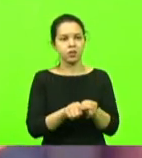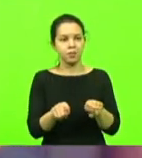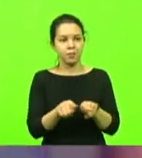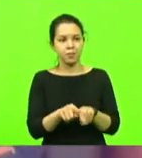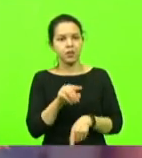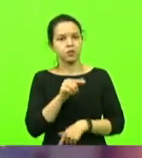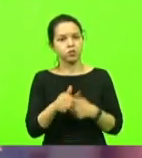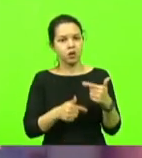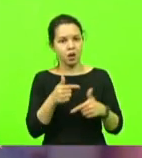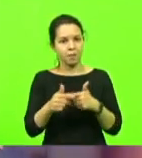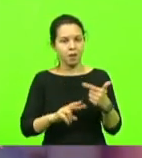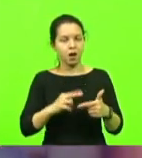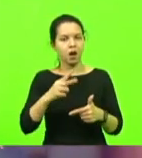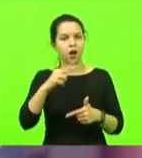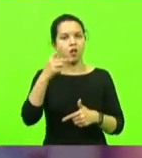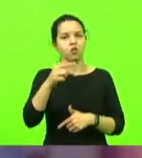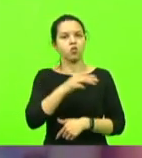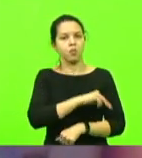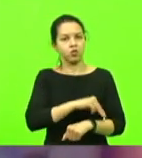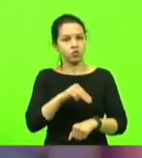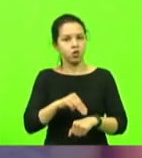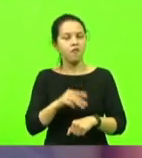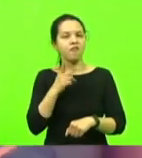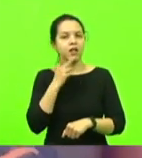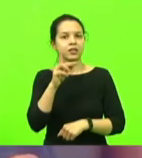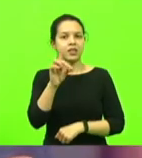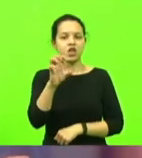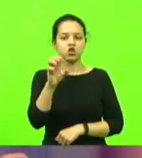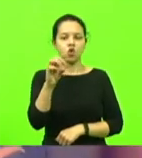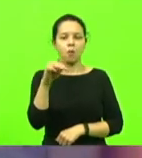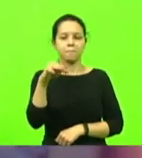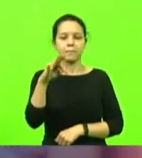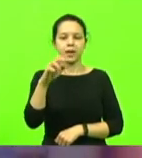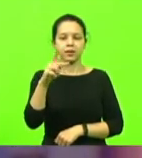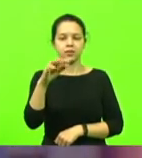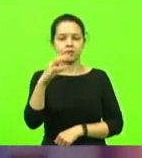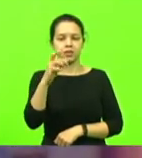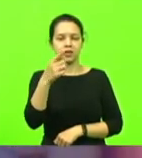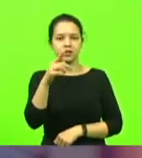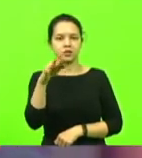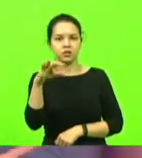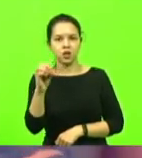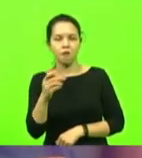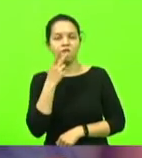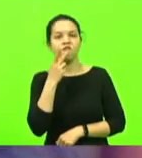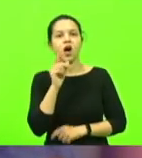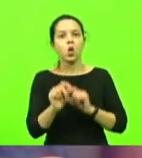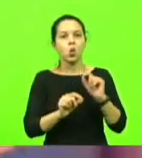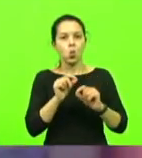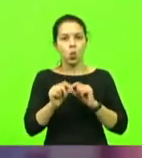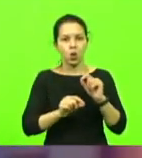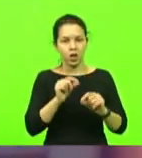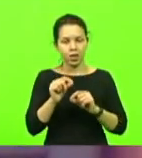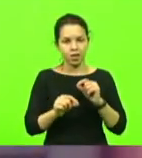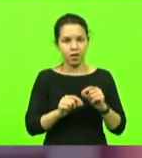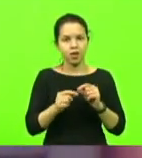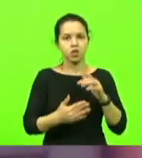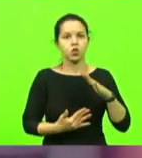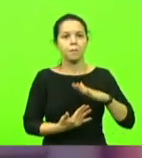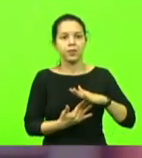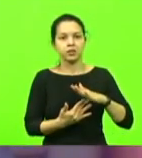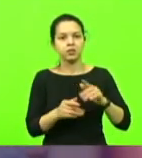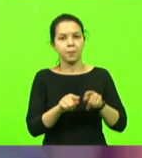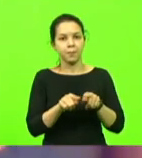magistério. Quando eu falo de descompactação, eu estou falando de piso e de carreira, não só de piso e não só